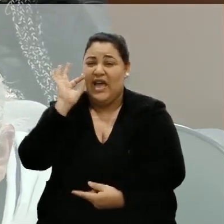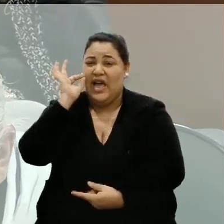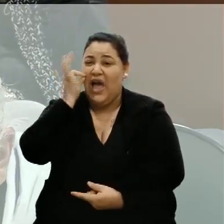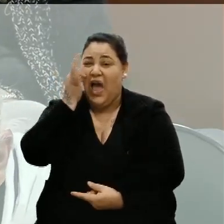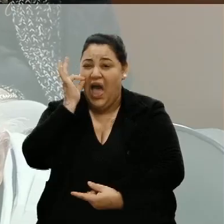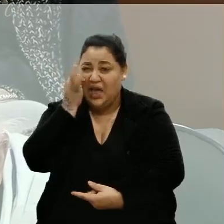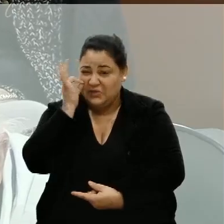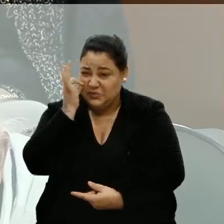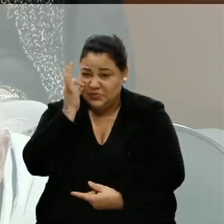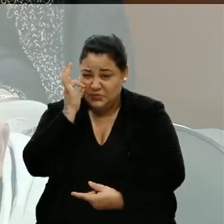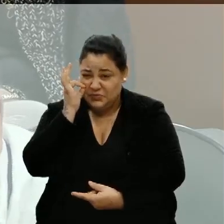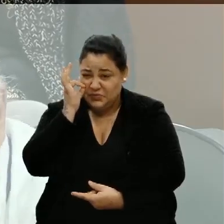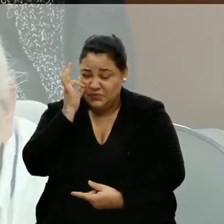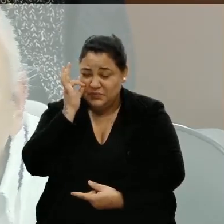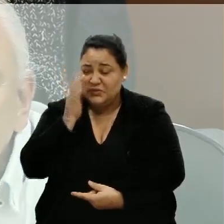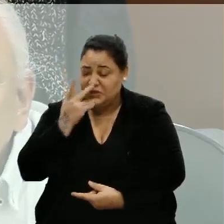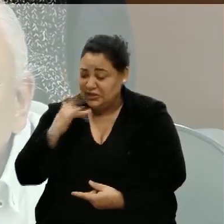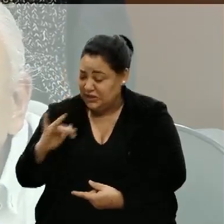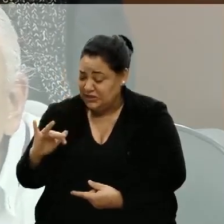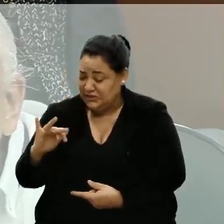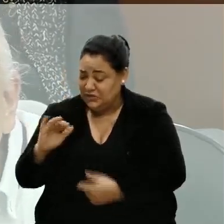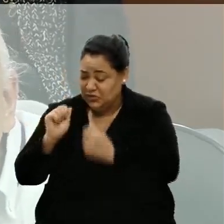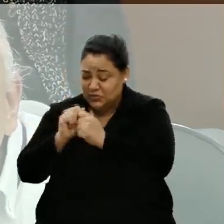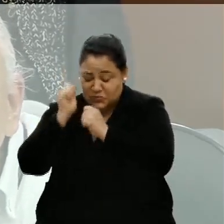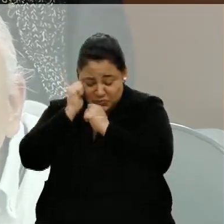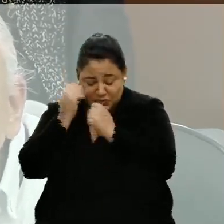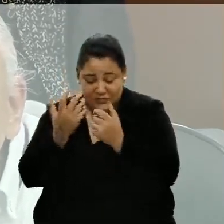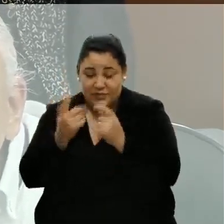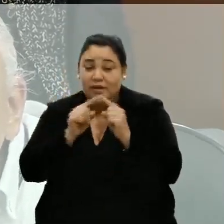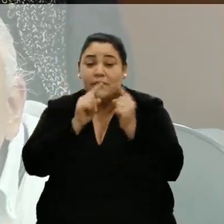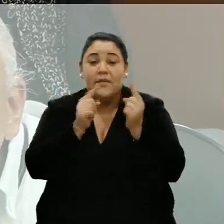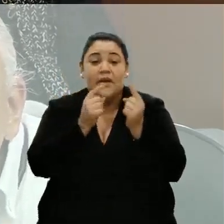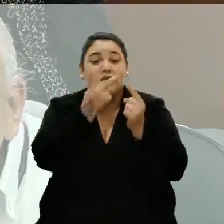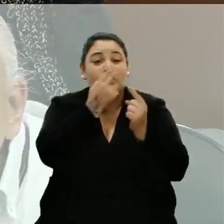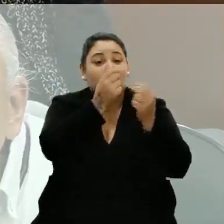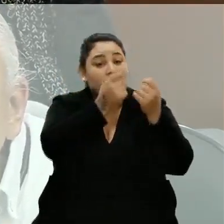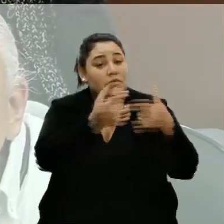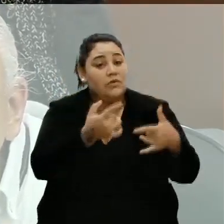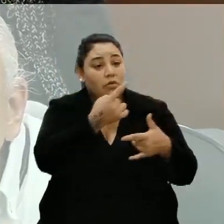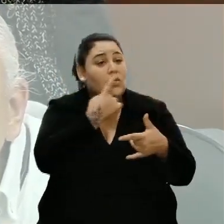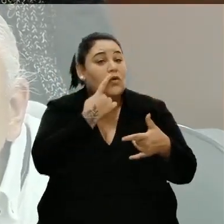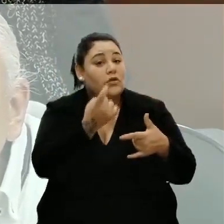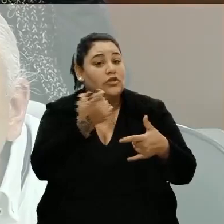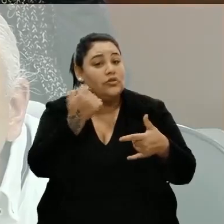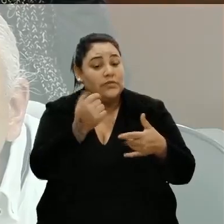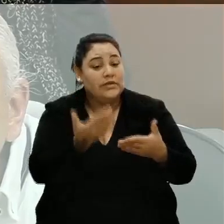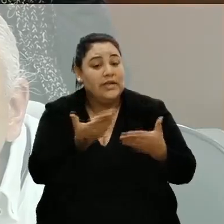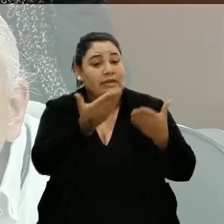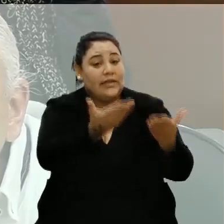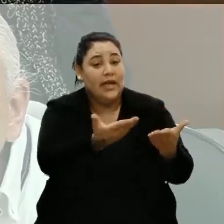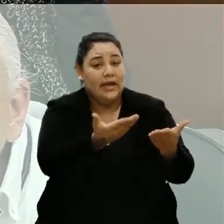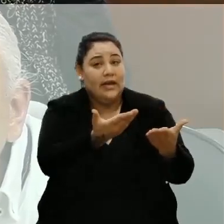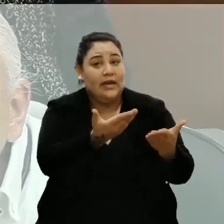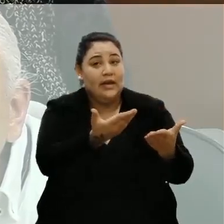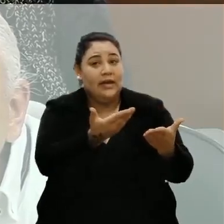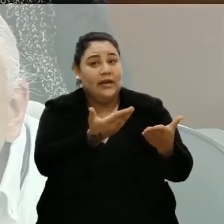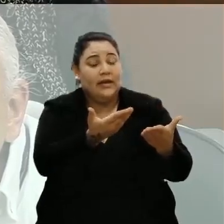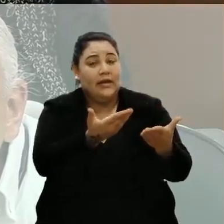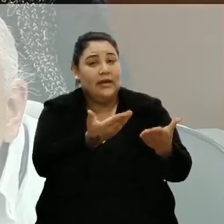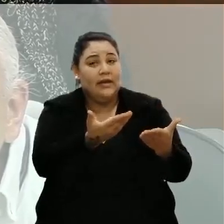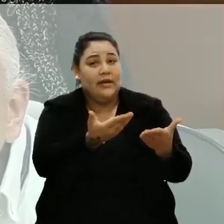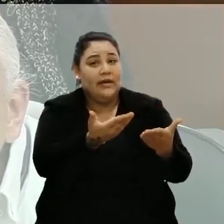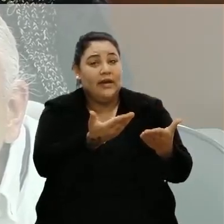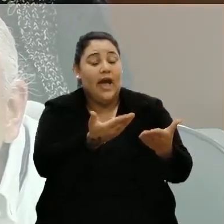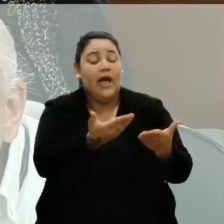diz a vereadora Rose, não é só isso. Nós precisamos dar dignidade por completo para essas pessoas. É retirar as pessoas